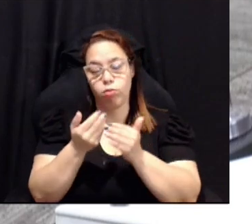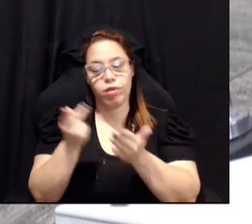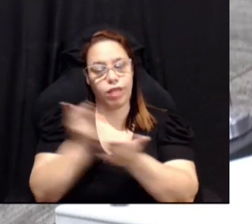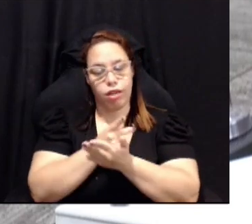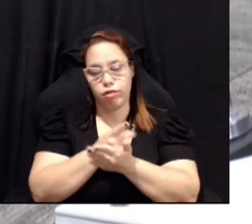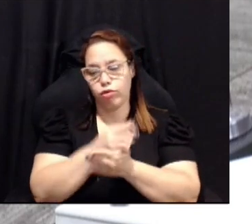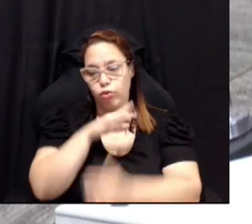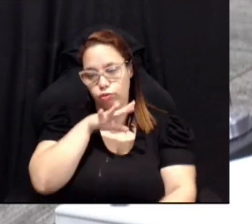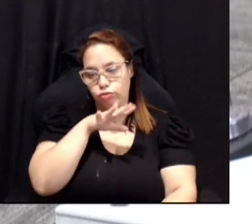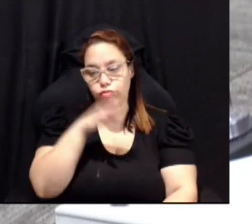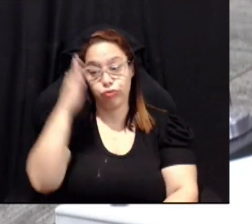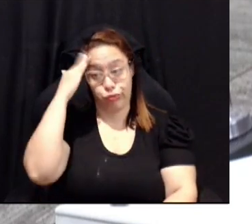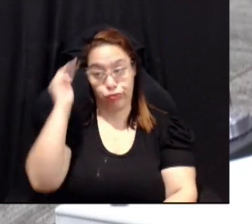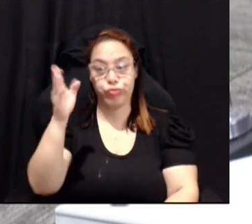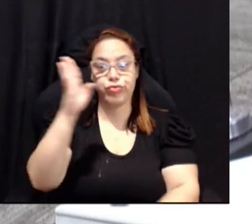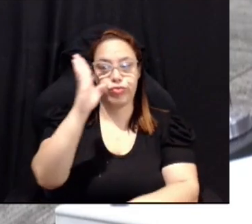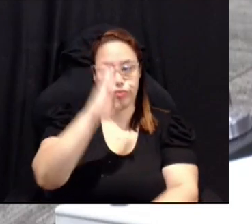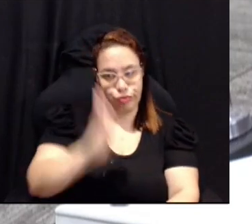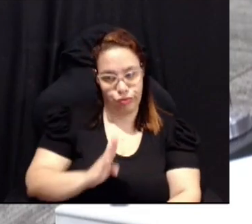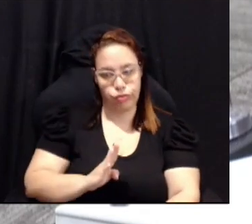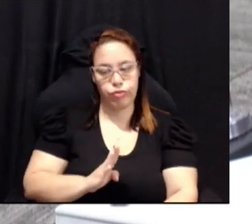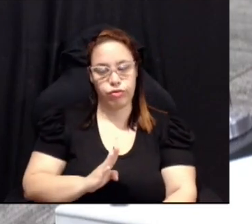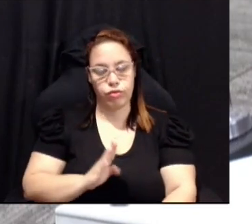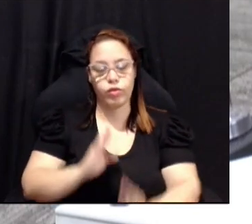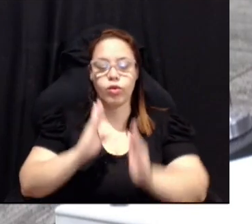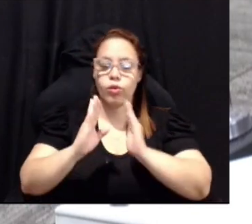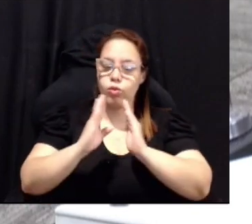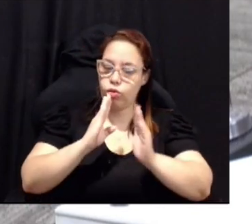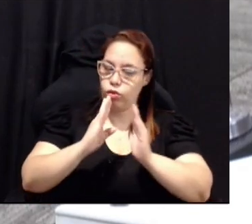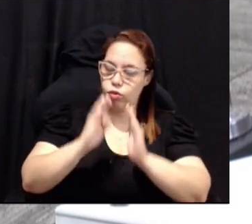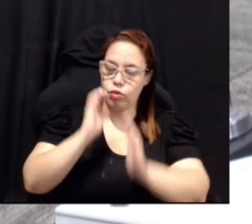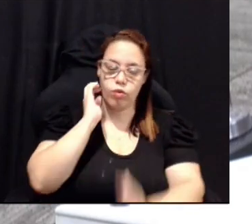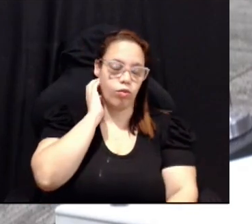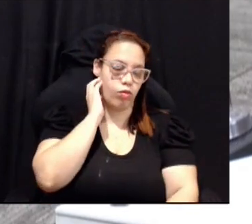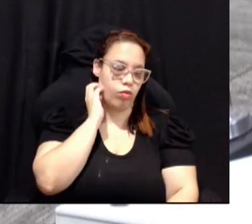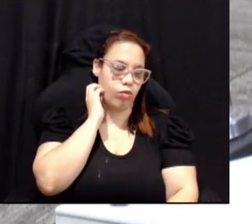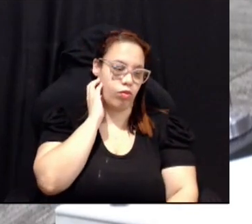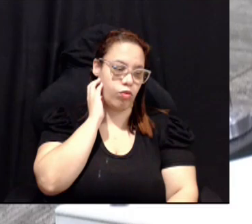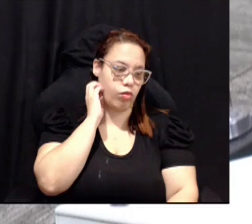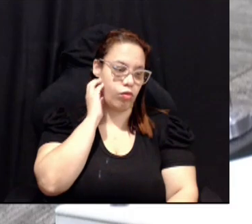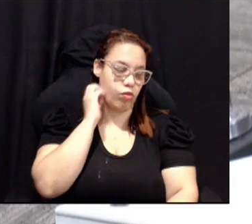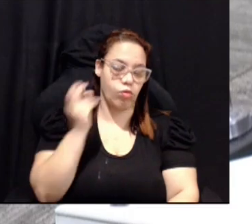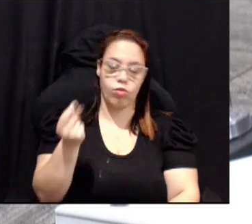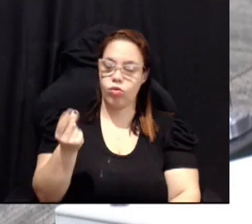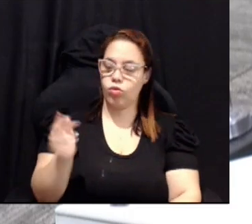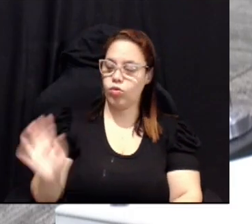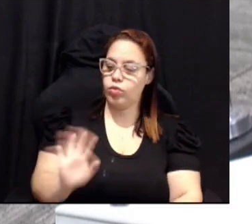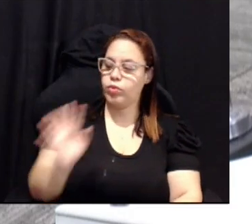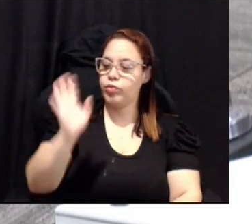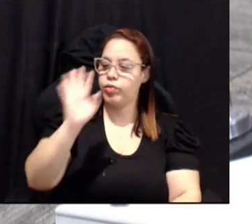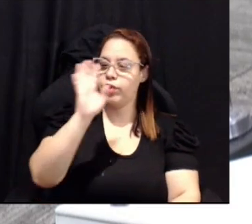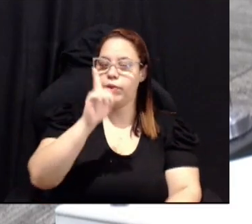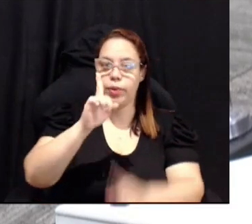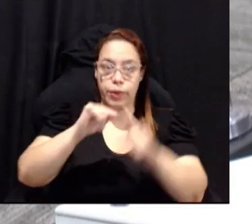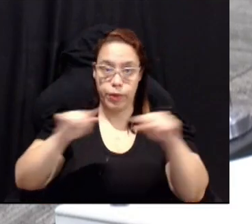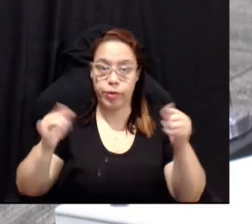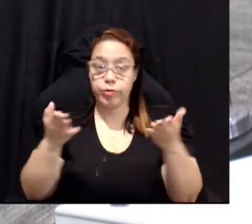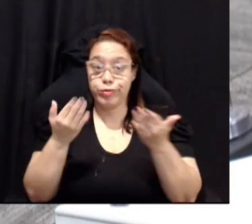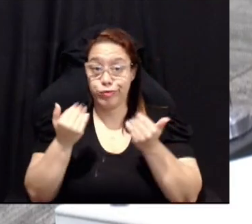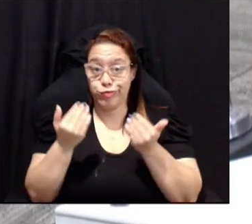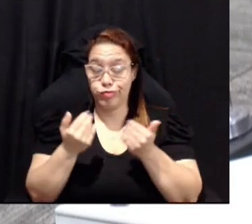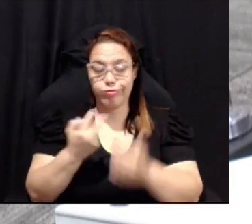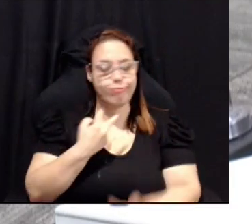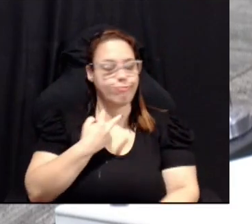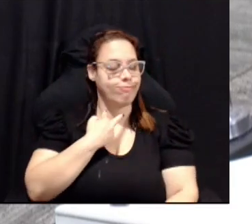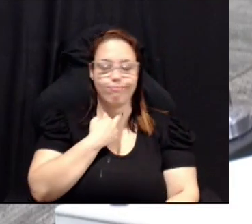que o Brasil passa por um momento, né, de elevado nos preços de diversos alimentos, mas a gente não pode